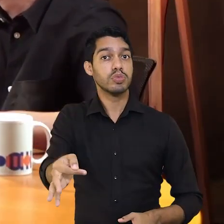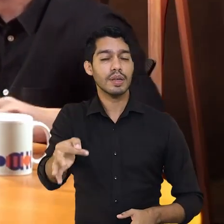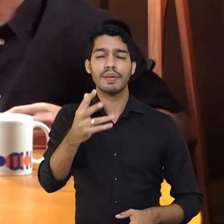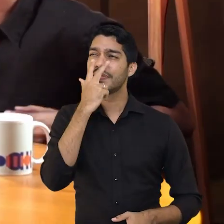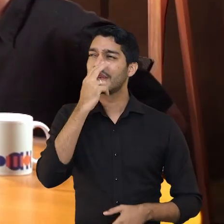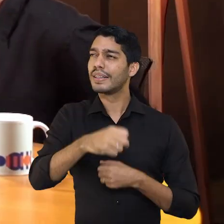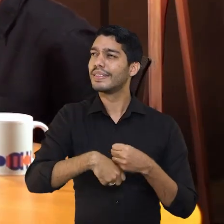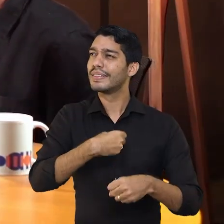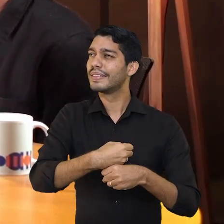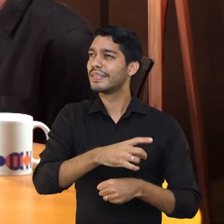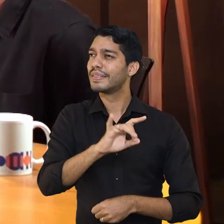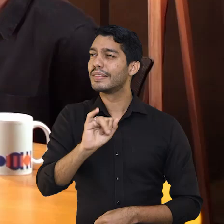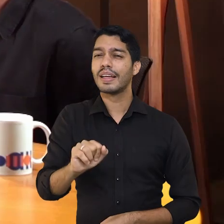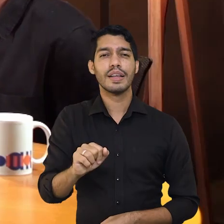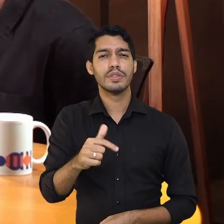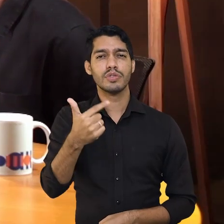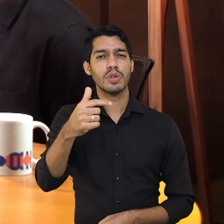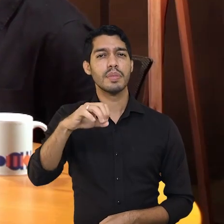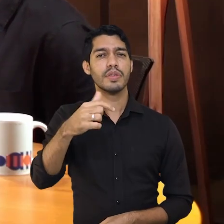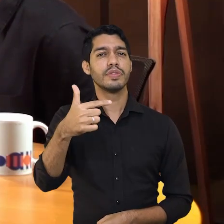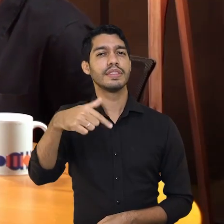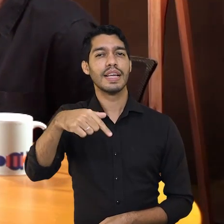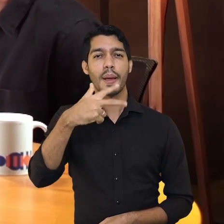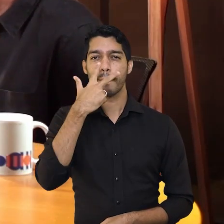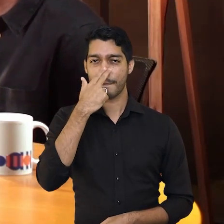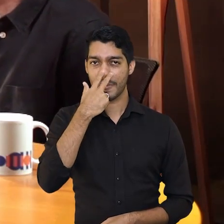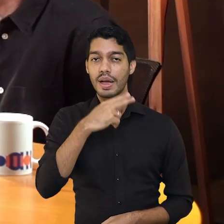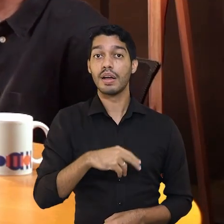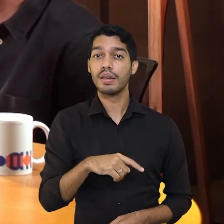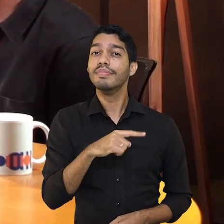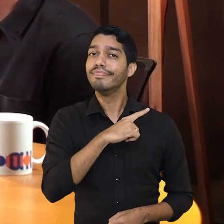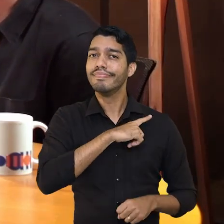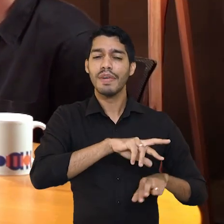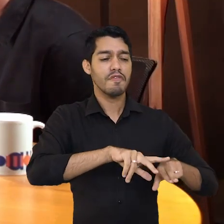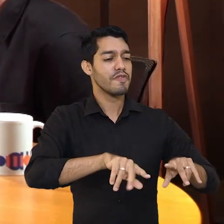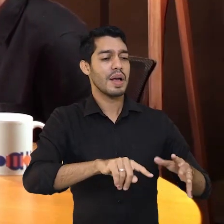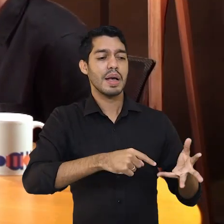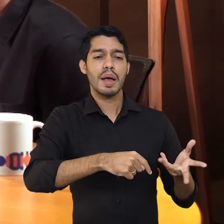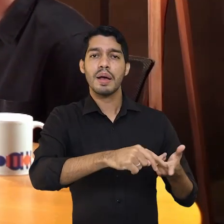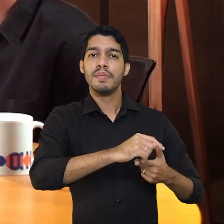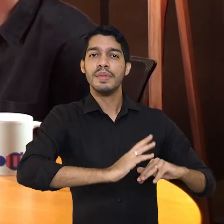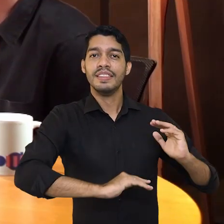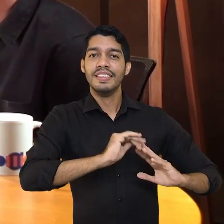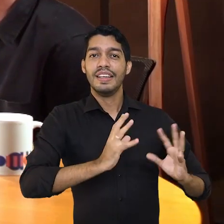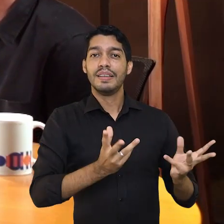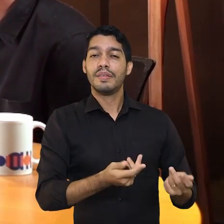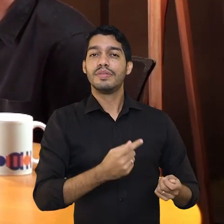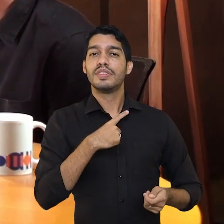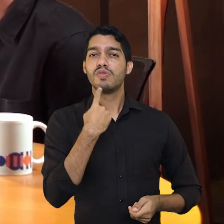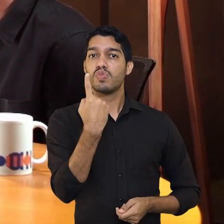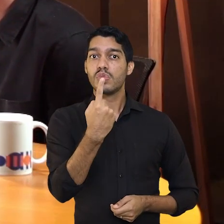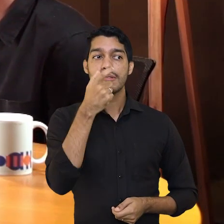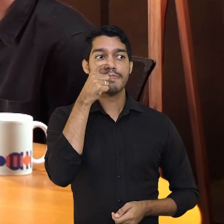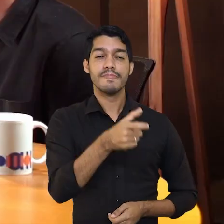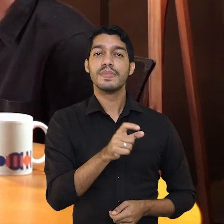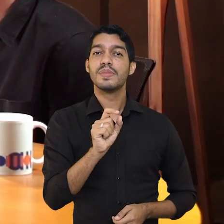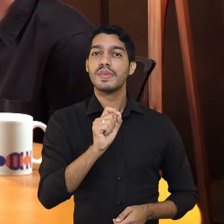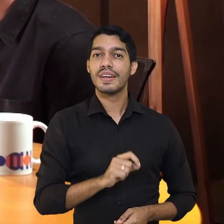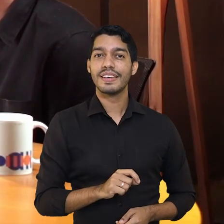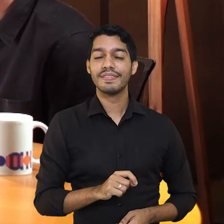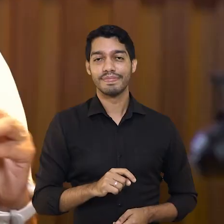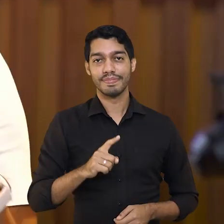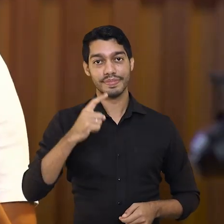até 2027. E aí eram diversas habilidades, e dentre elas tinha uma que me chamava muita atenção, que era, por exemplo, a capacidade de